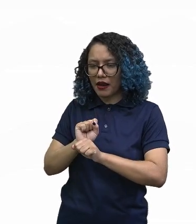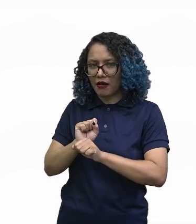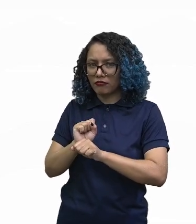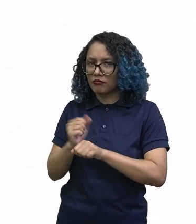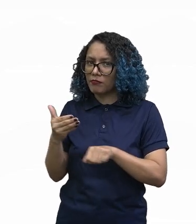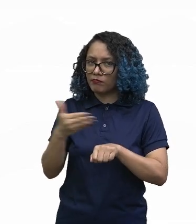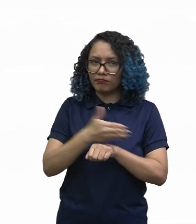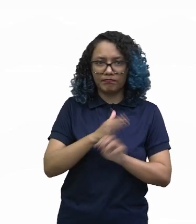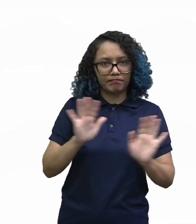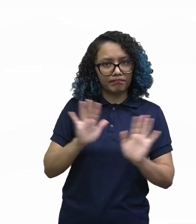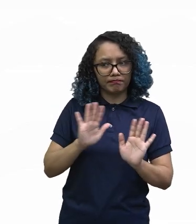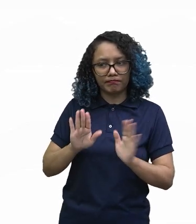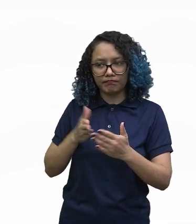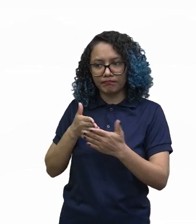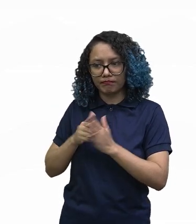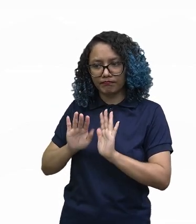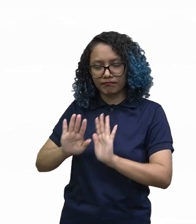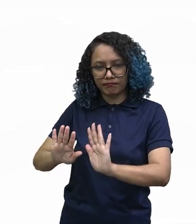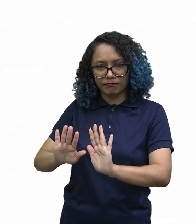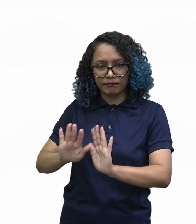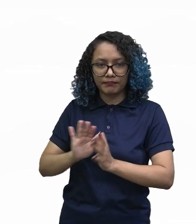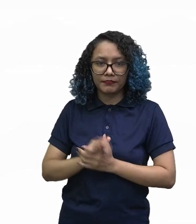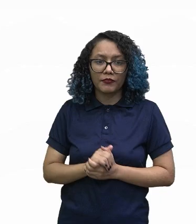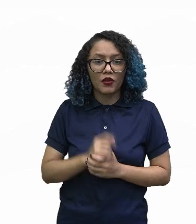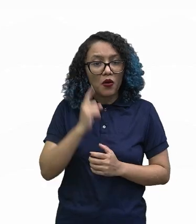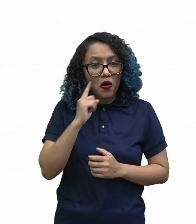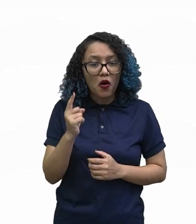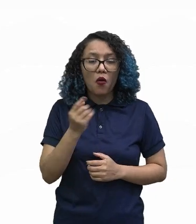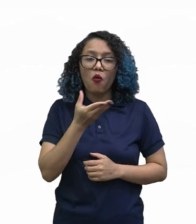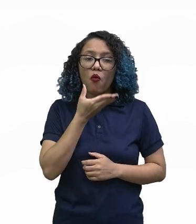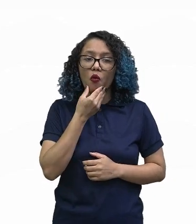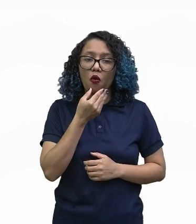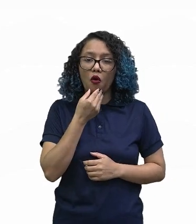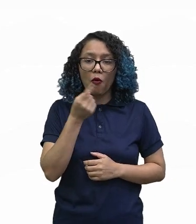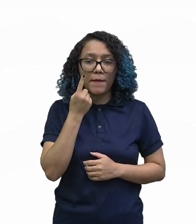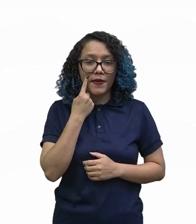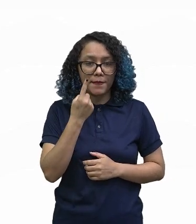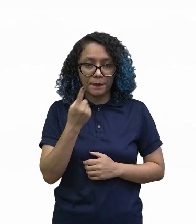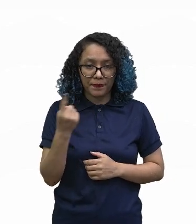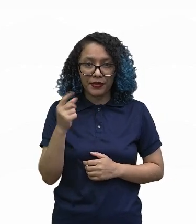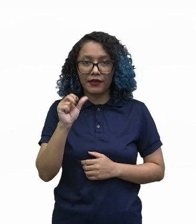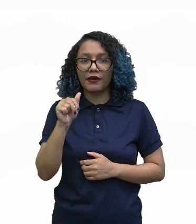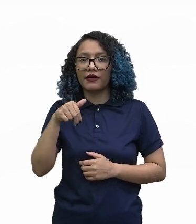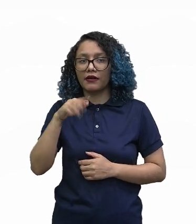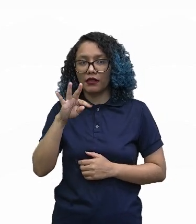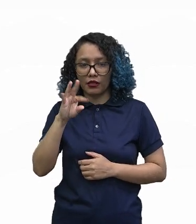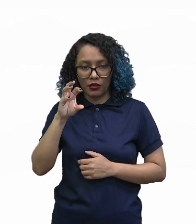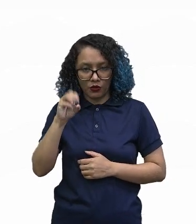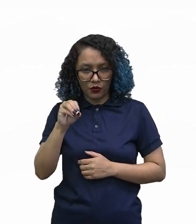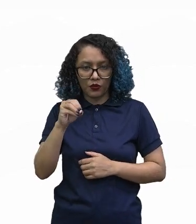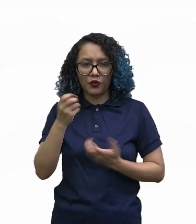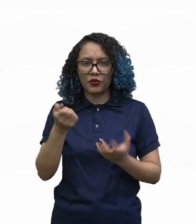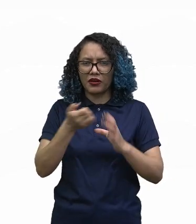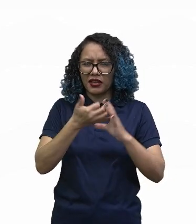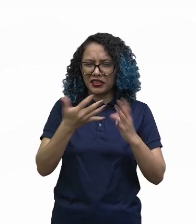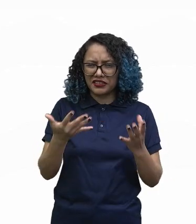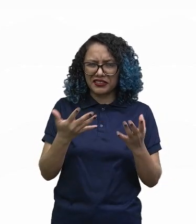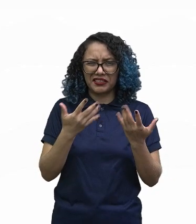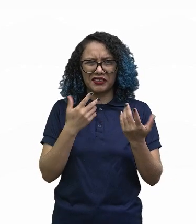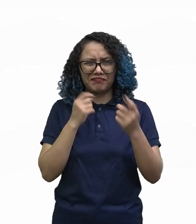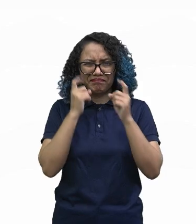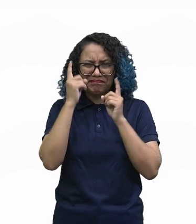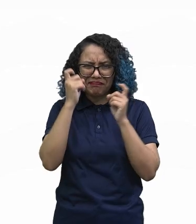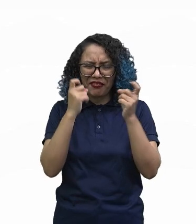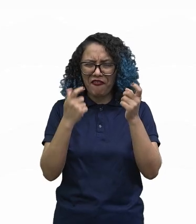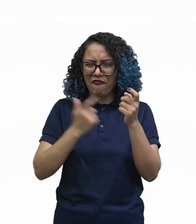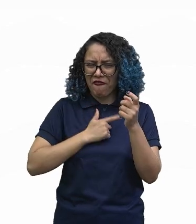com o cajado, você tem a figura do Antônio Conselheiro, uma figura construída, né, com características grotescas, com